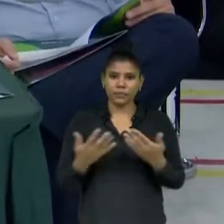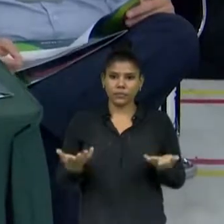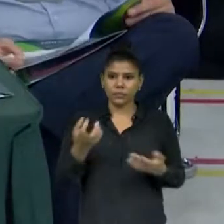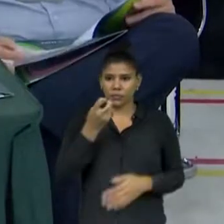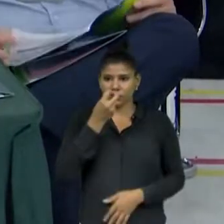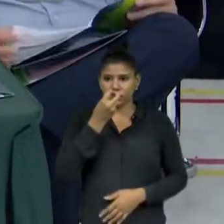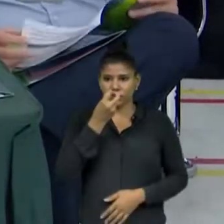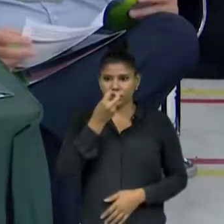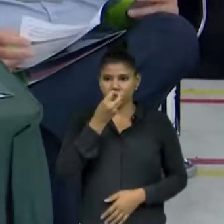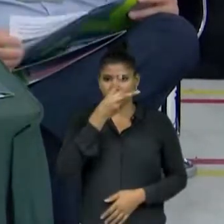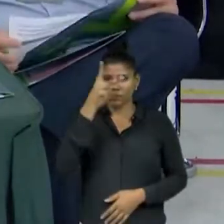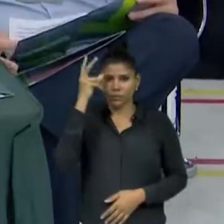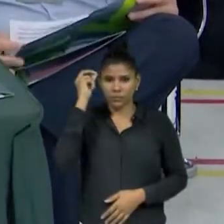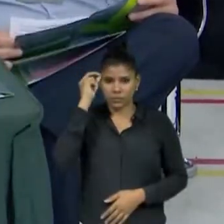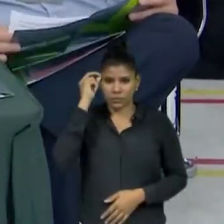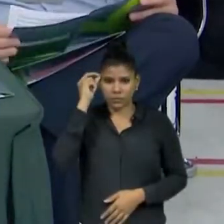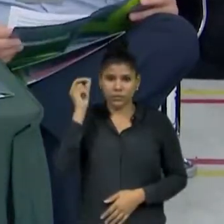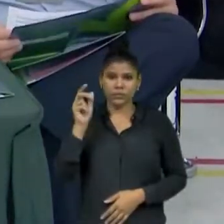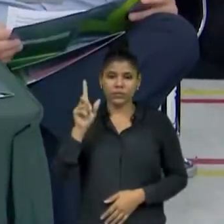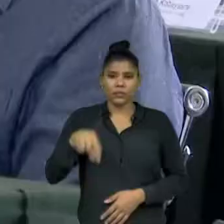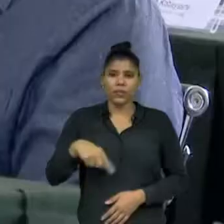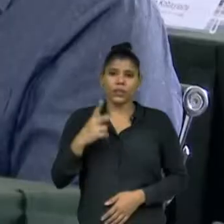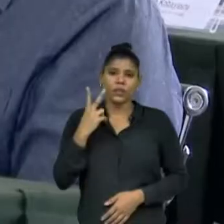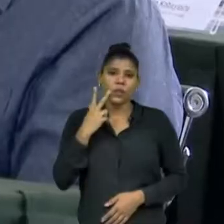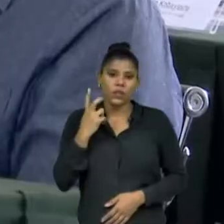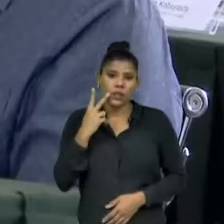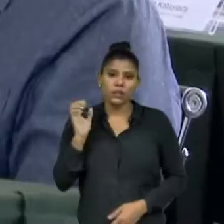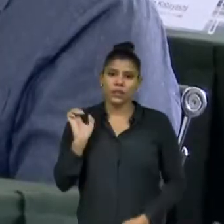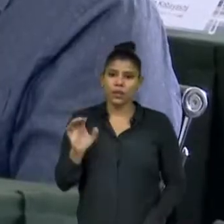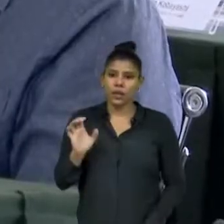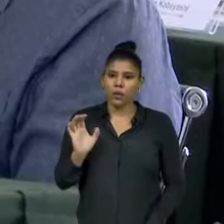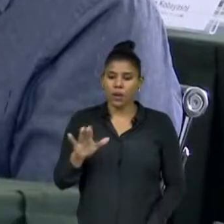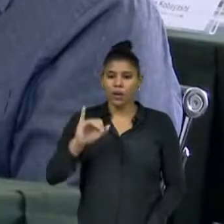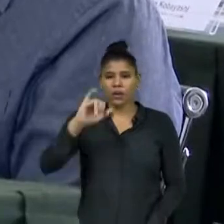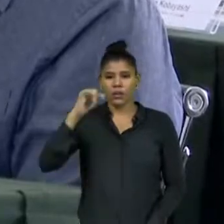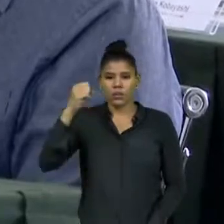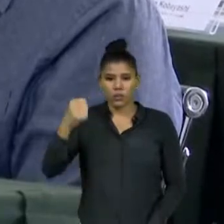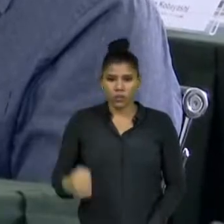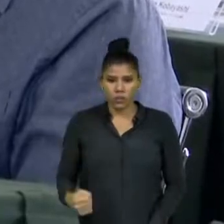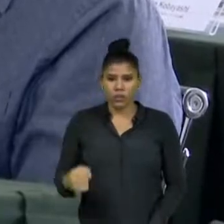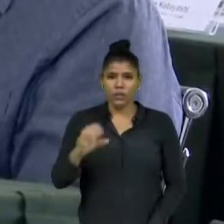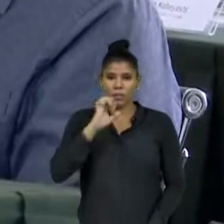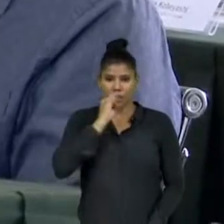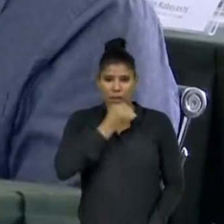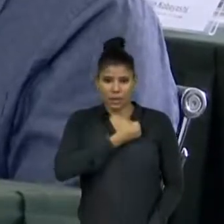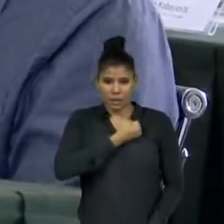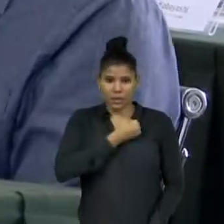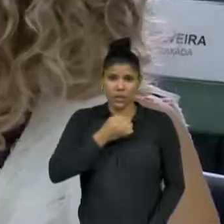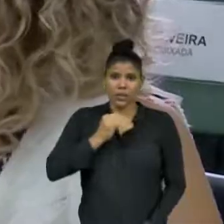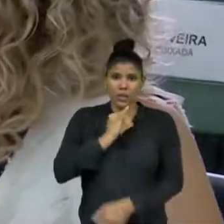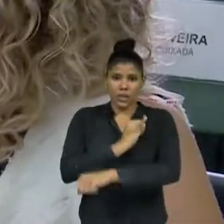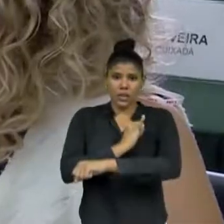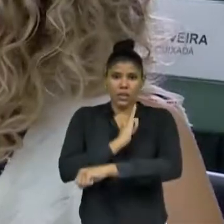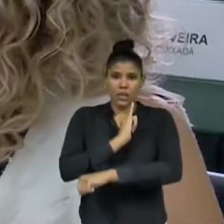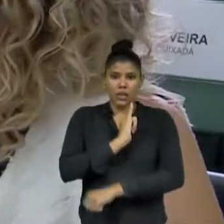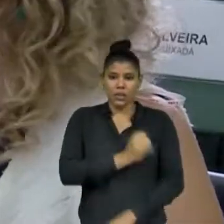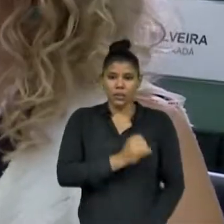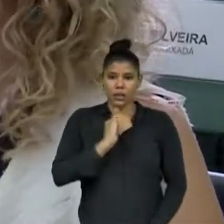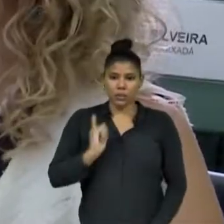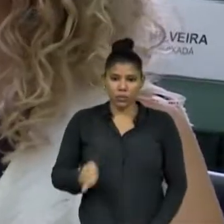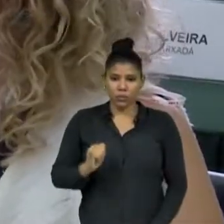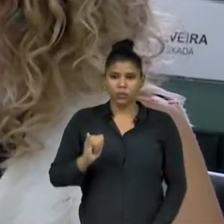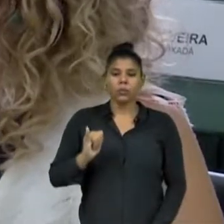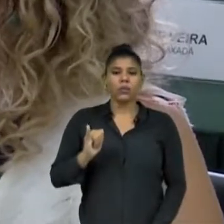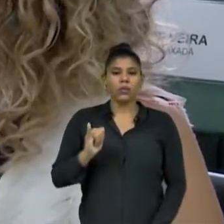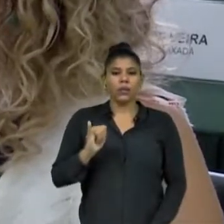com o PREVIL são Fortaleza, Caucaia, Juazeiro do Norte, Maracanaú, Iguatu, Itapipoca, Maranguape,